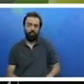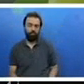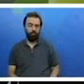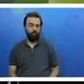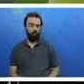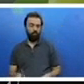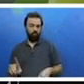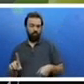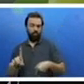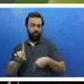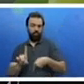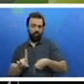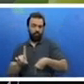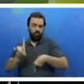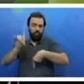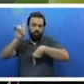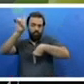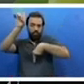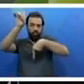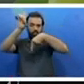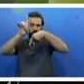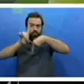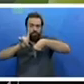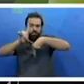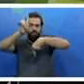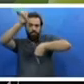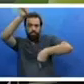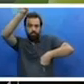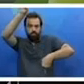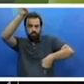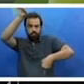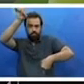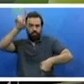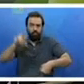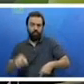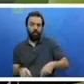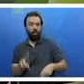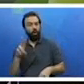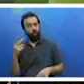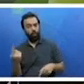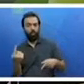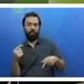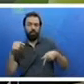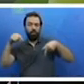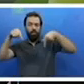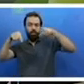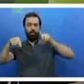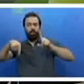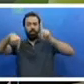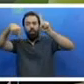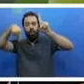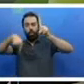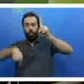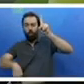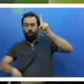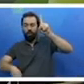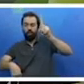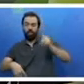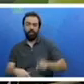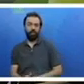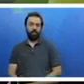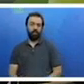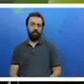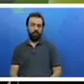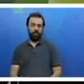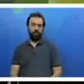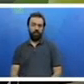Se uma aumenta e a outra diminui, ou uma diminui e a outra aumenta, inverte. Uma